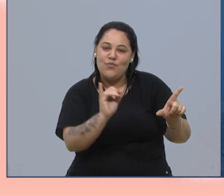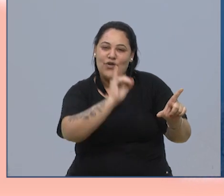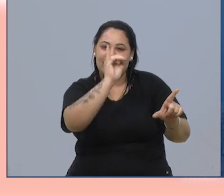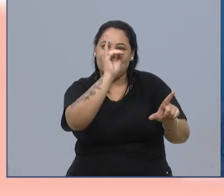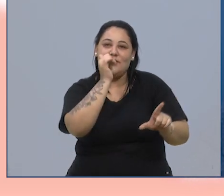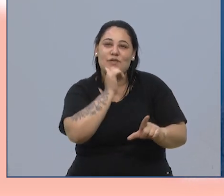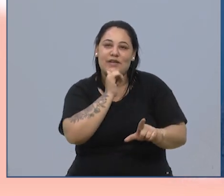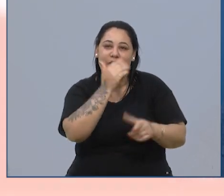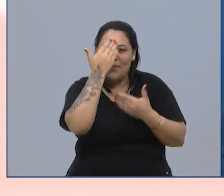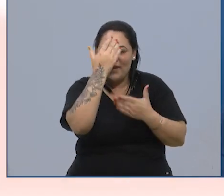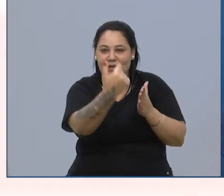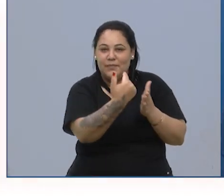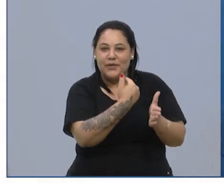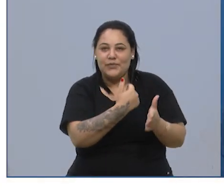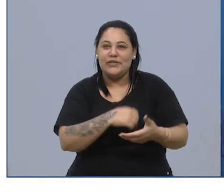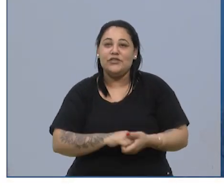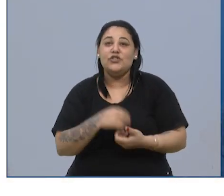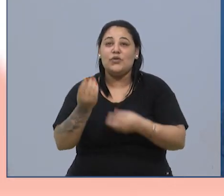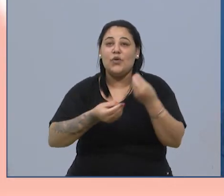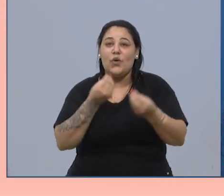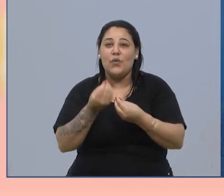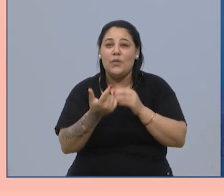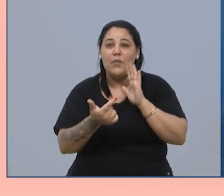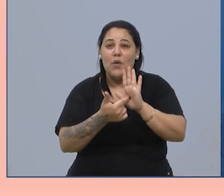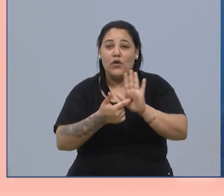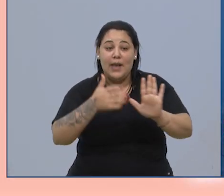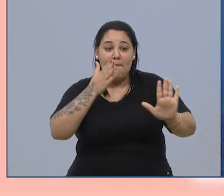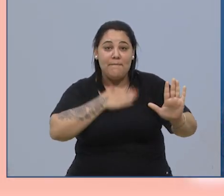caminho. Cecil, tem alguma dica pra quem tá